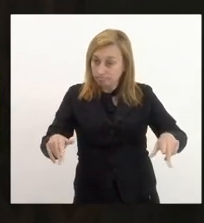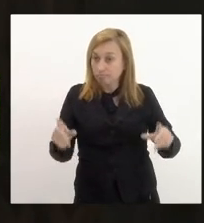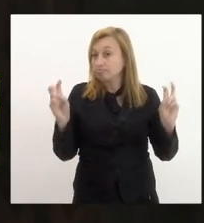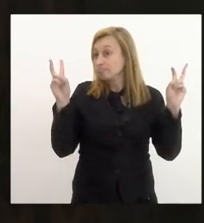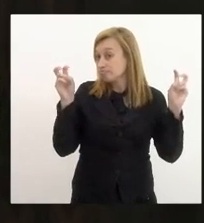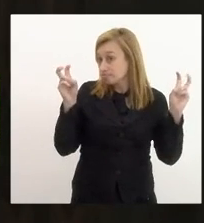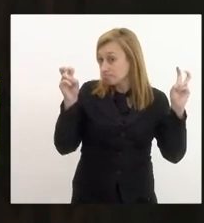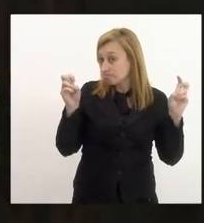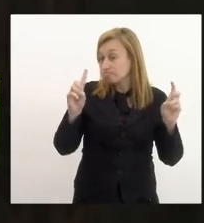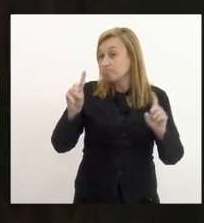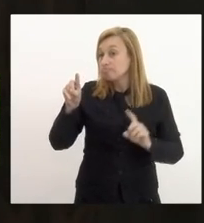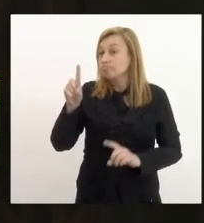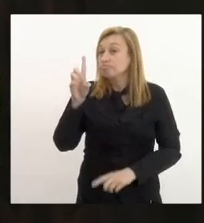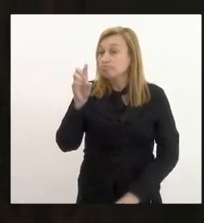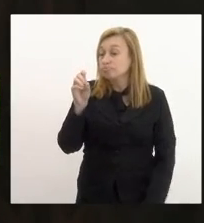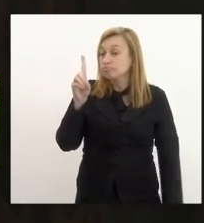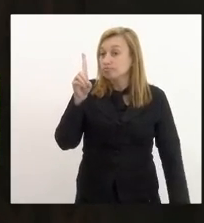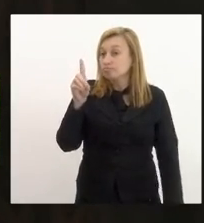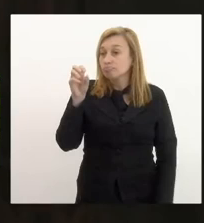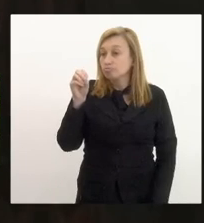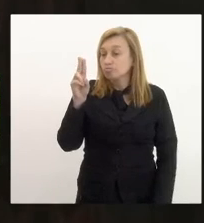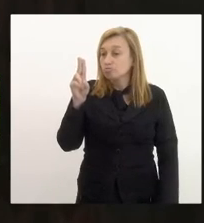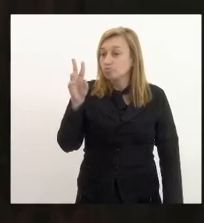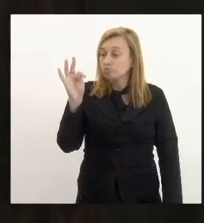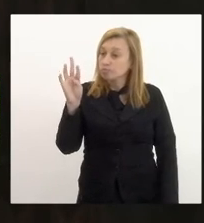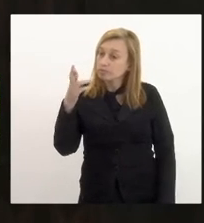da douta procuradoria